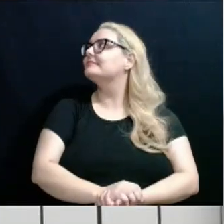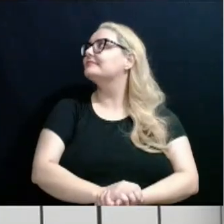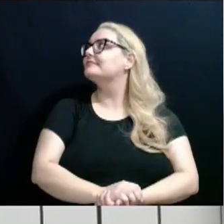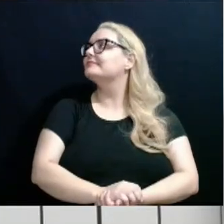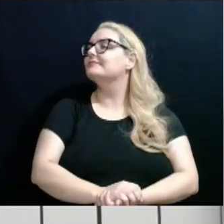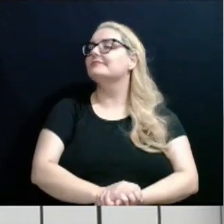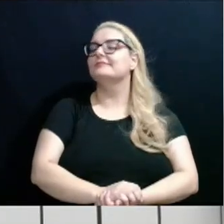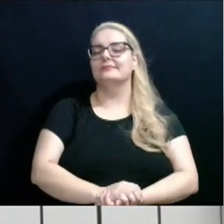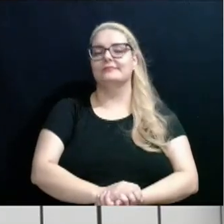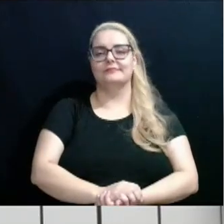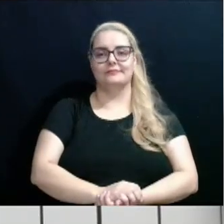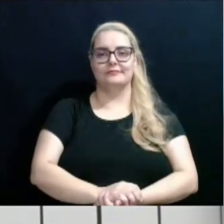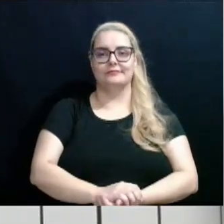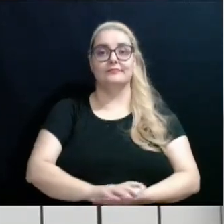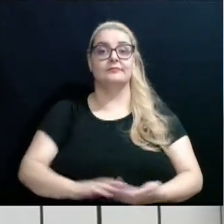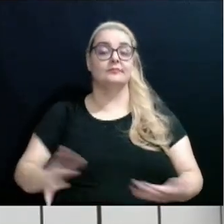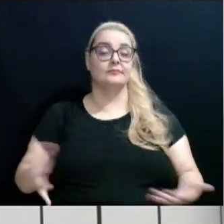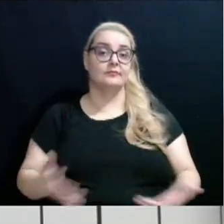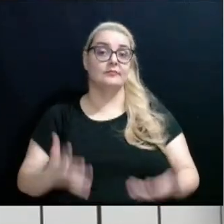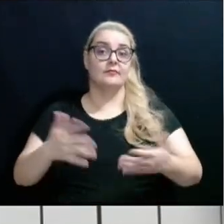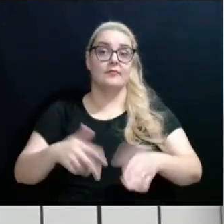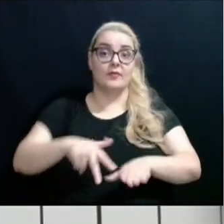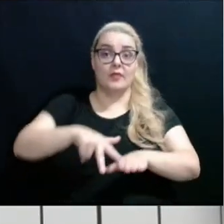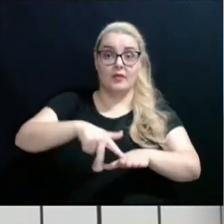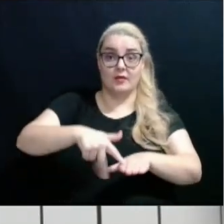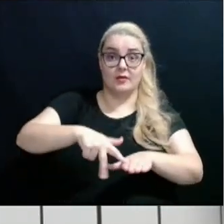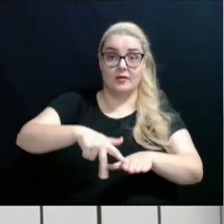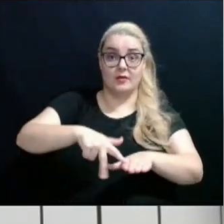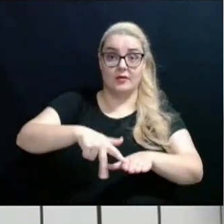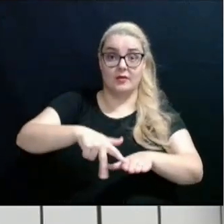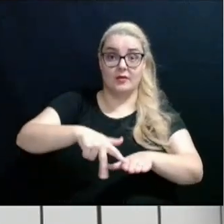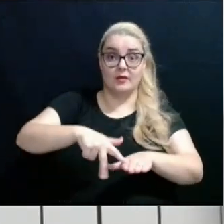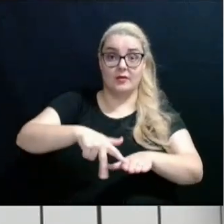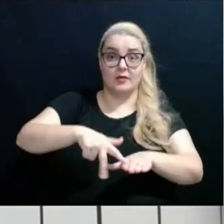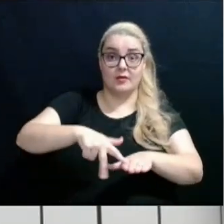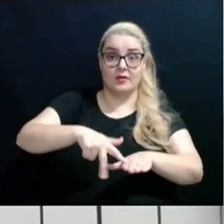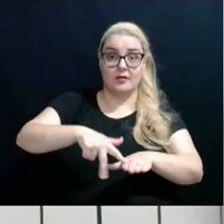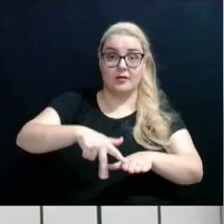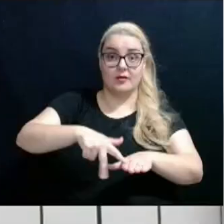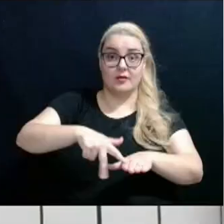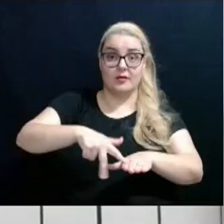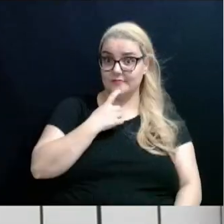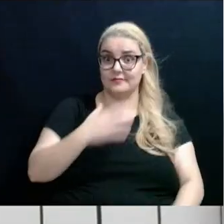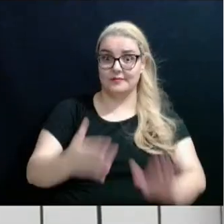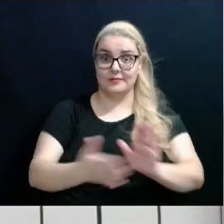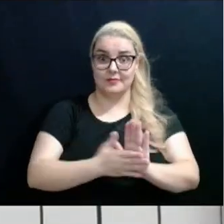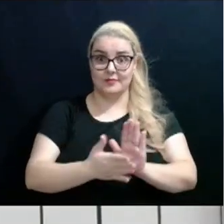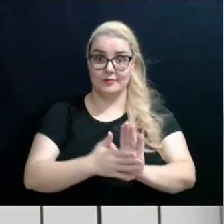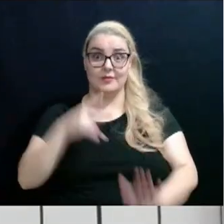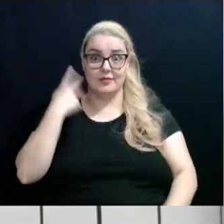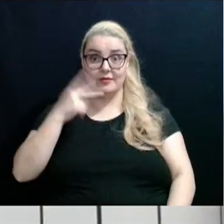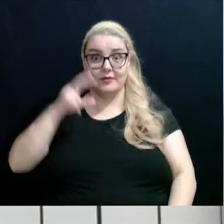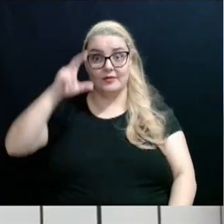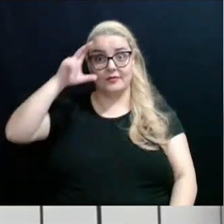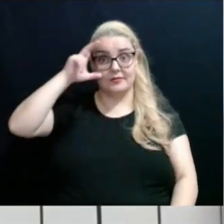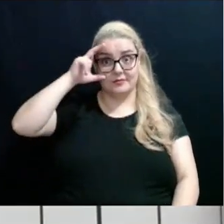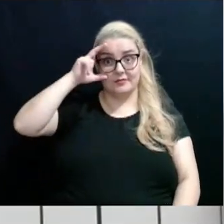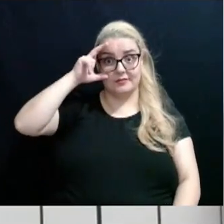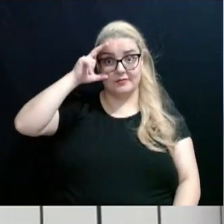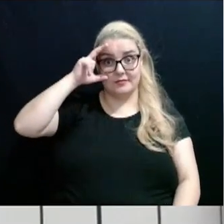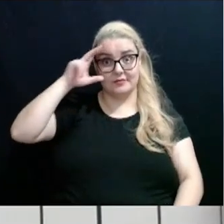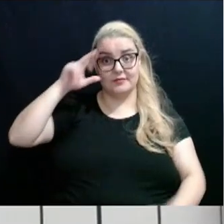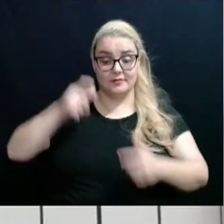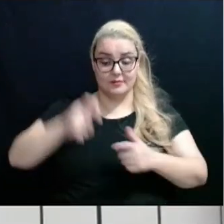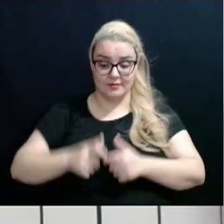O incentivo ao skate pode ganhar força aqui em Campinas. Proposta do vereador Carlinhos Camelot quer ampliar